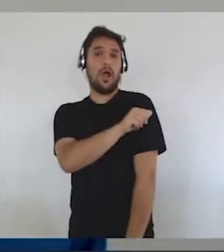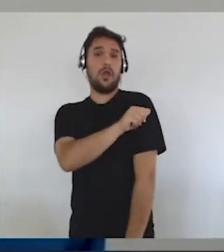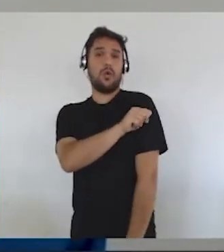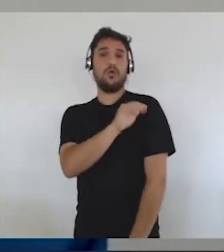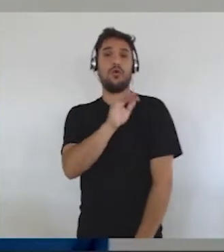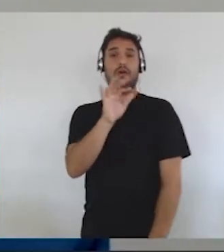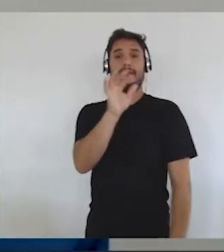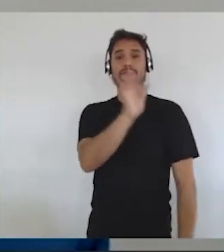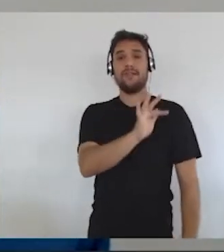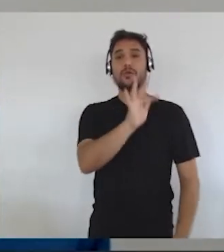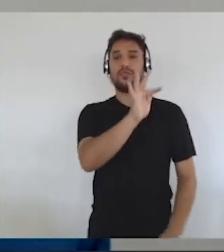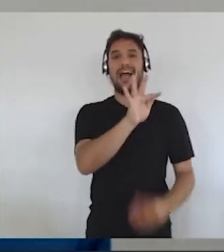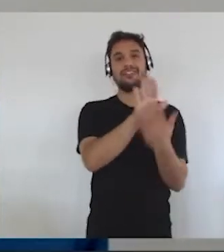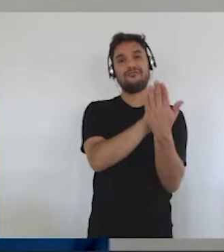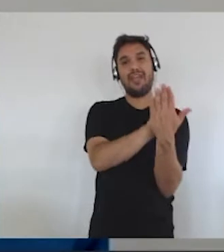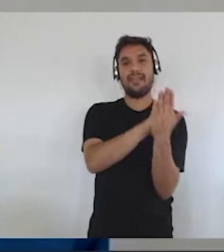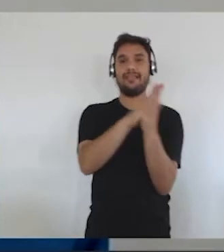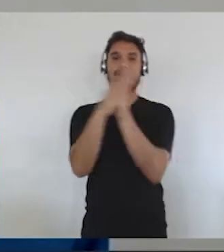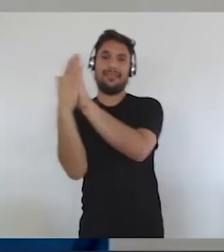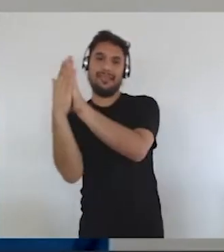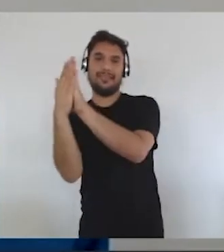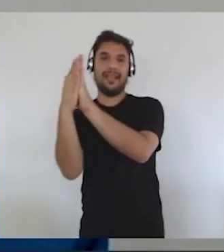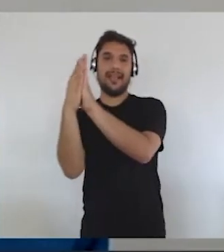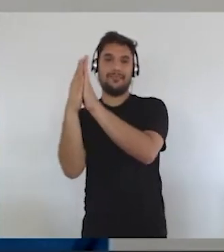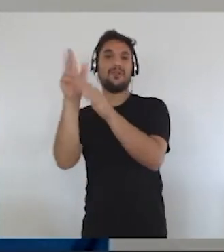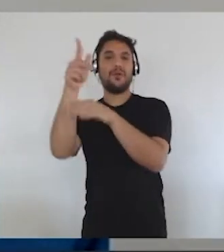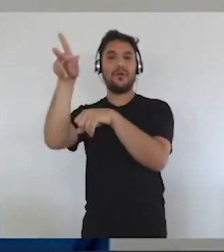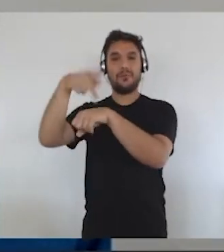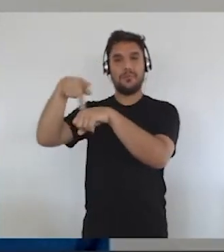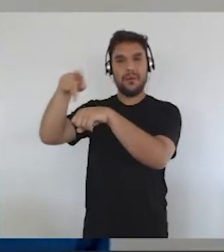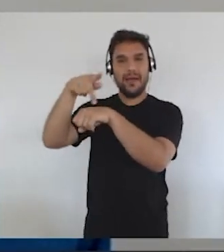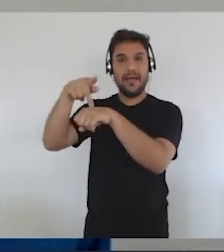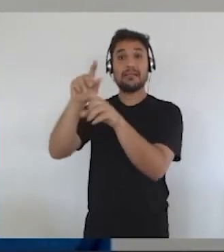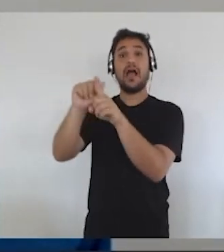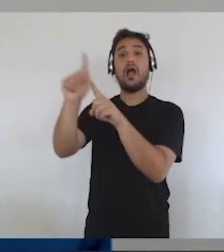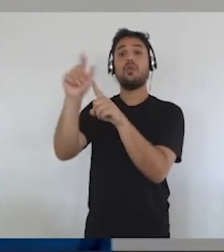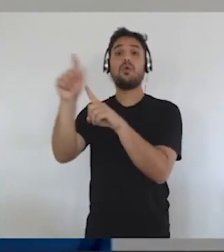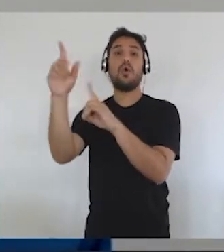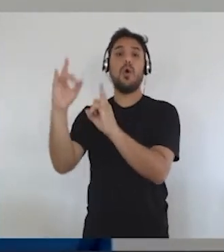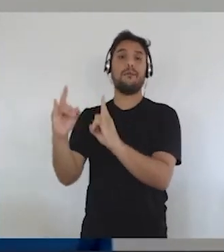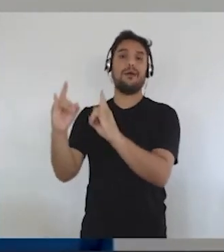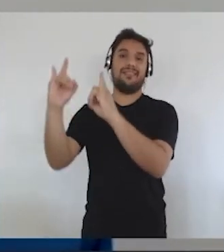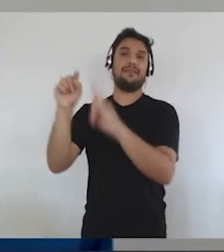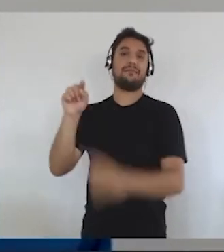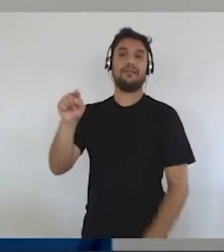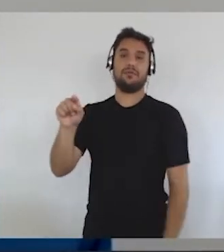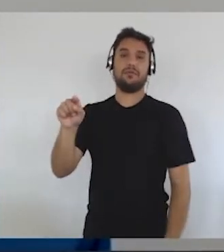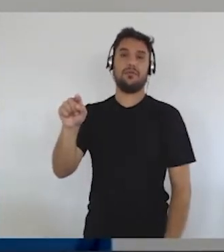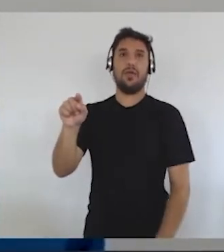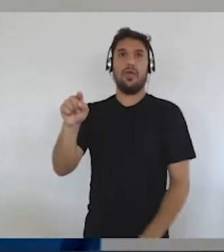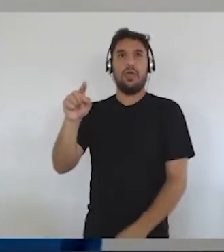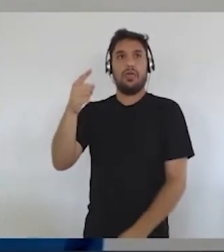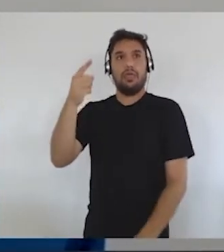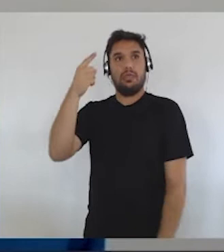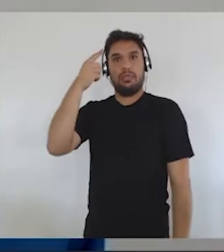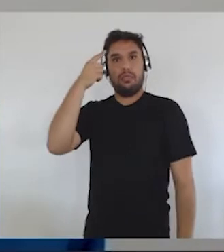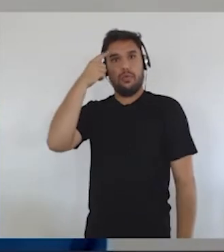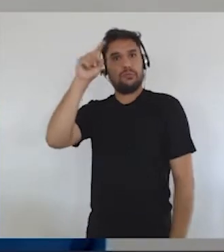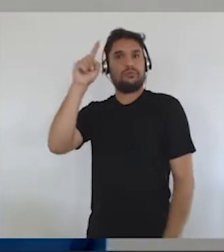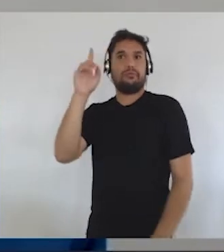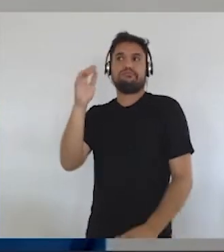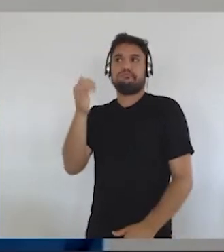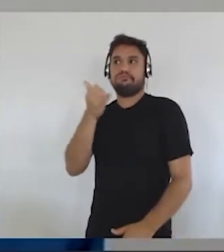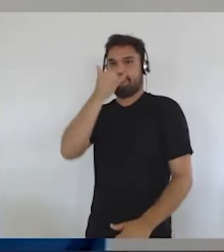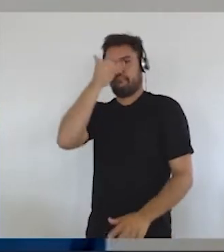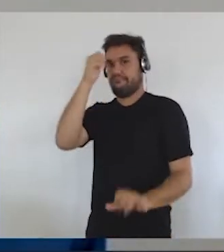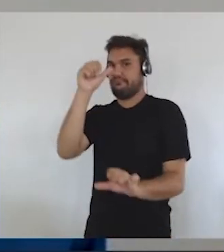que foi fazer um intercâmbio no exterior, alugou um apartamento e, de um dia para o outro, resolveu voltar